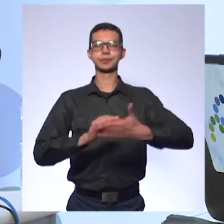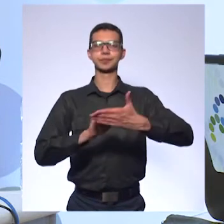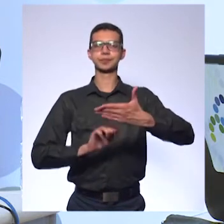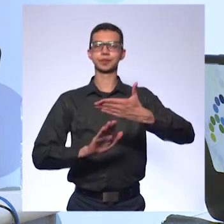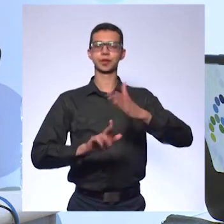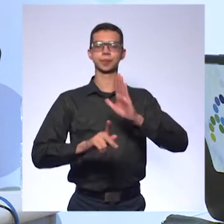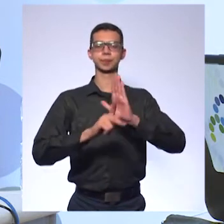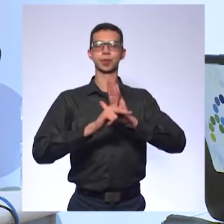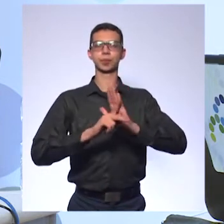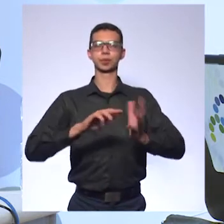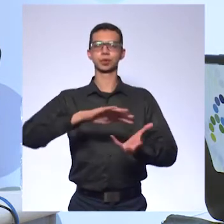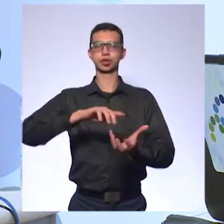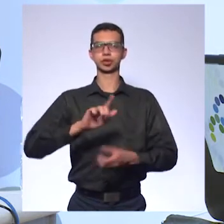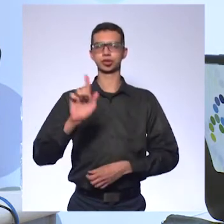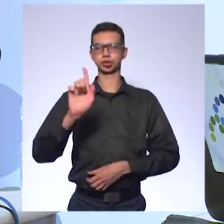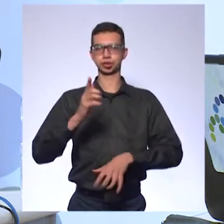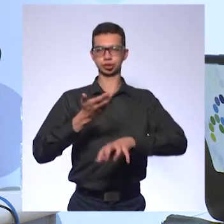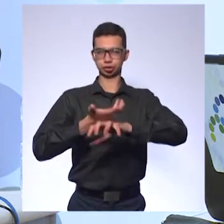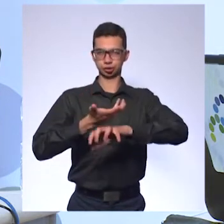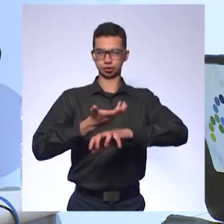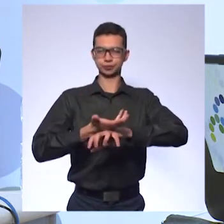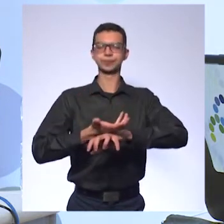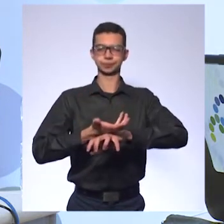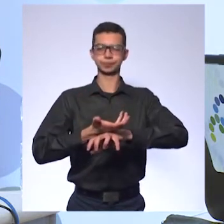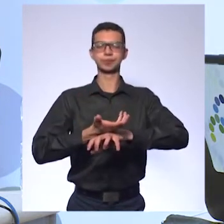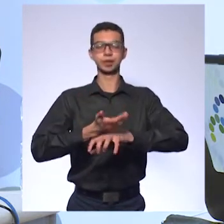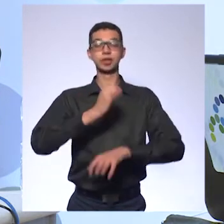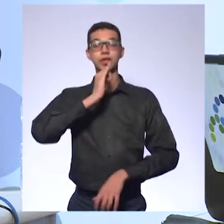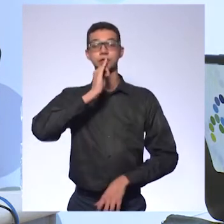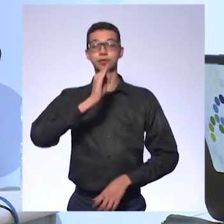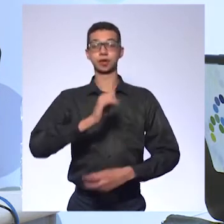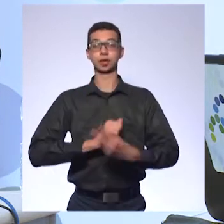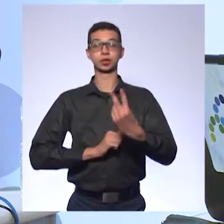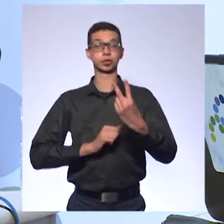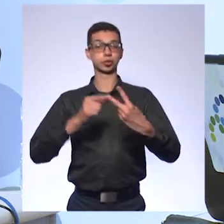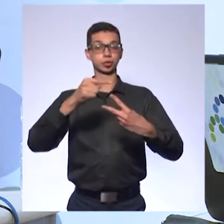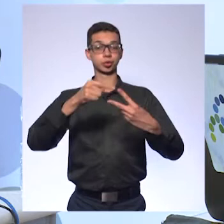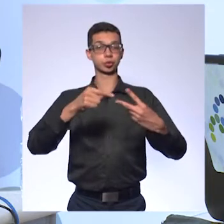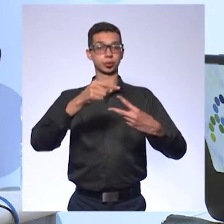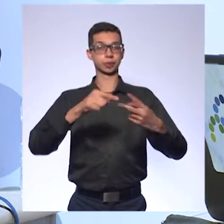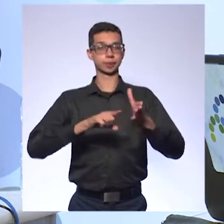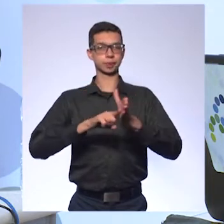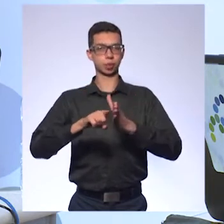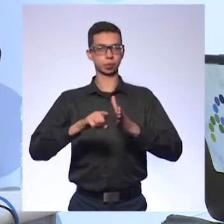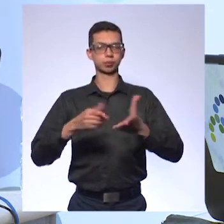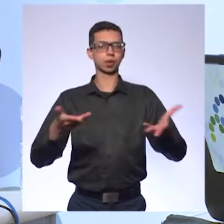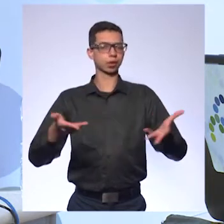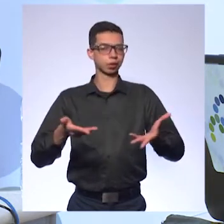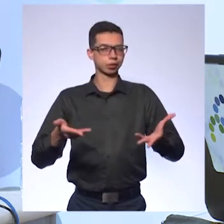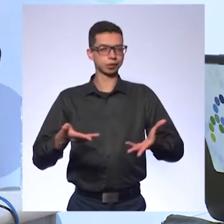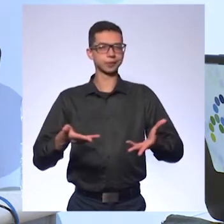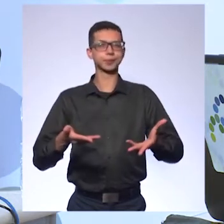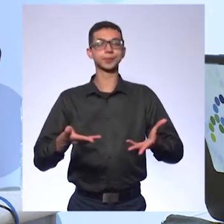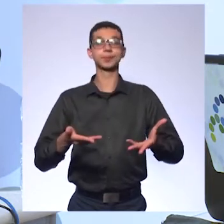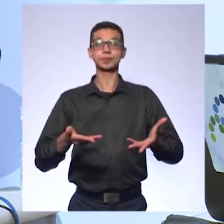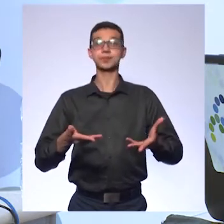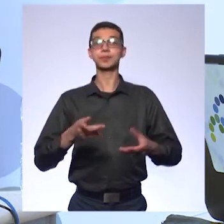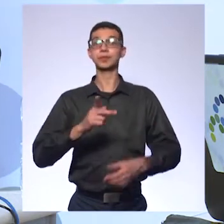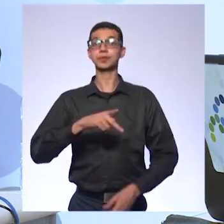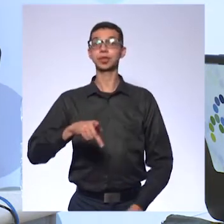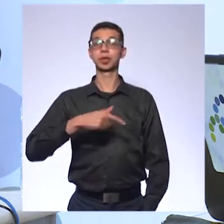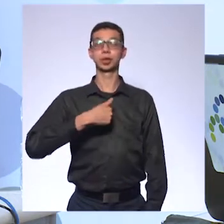Geografia. Deixamos para vocês 2 questões nesse momento de sondagem. E, professora, apareceram muitas palavras